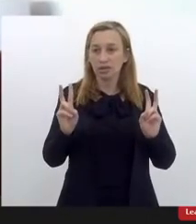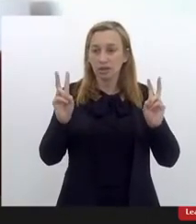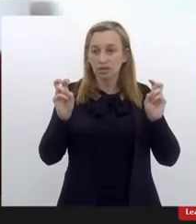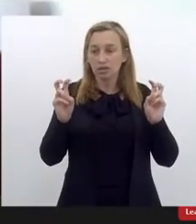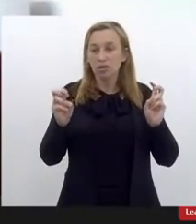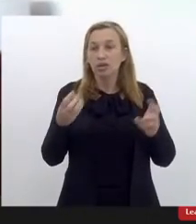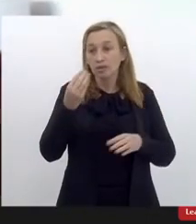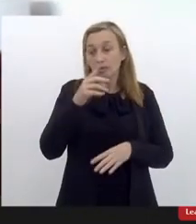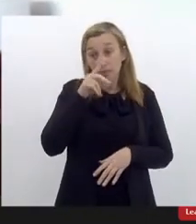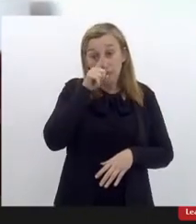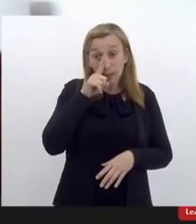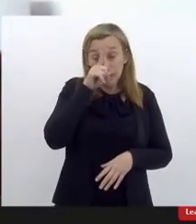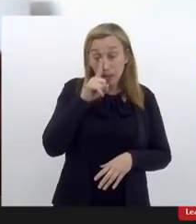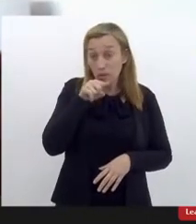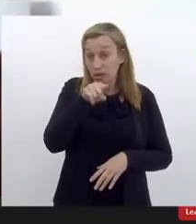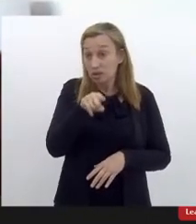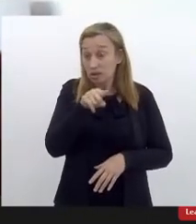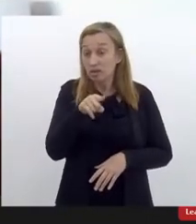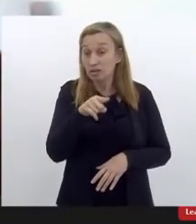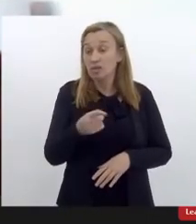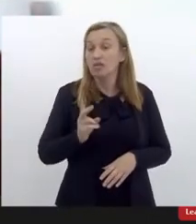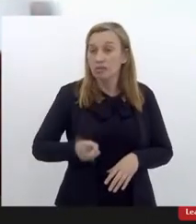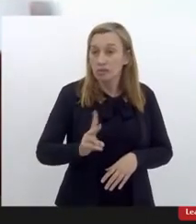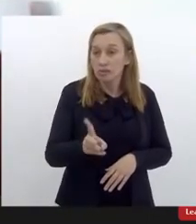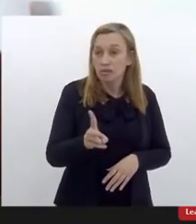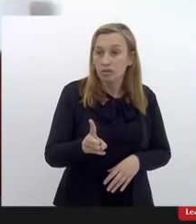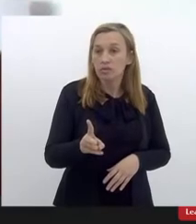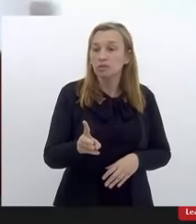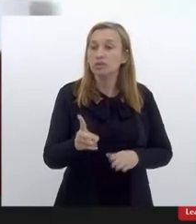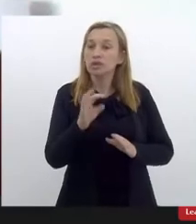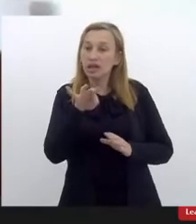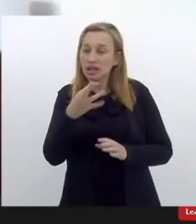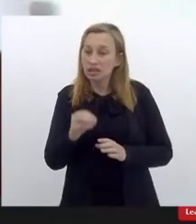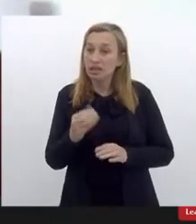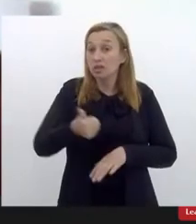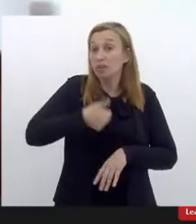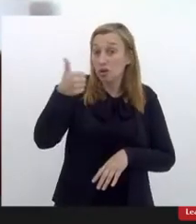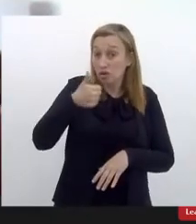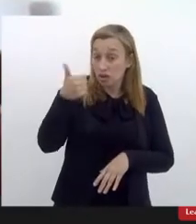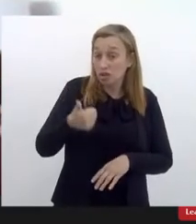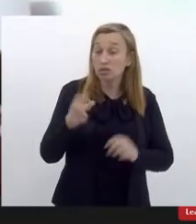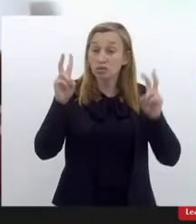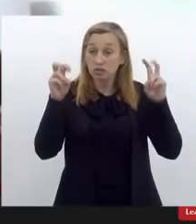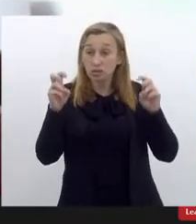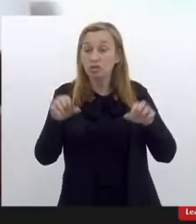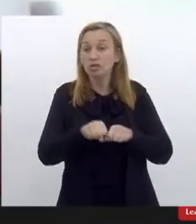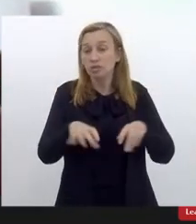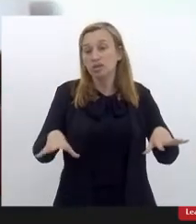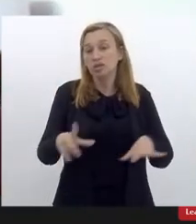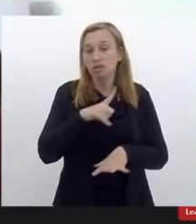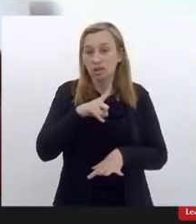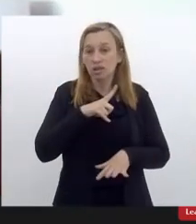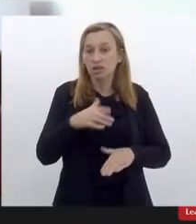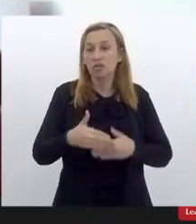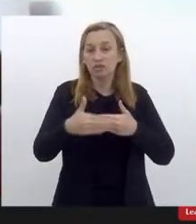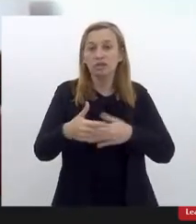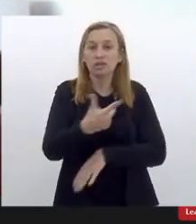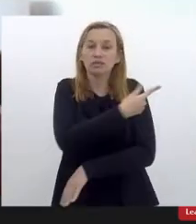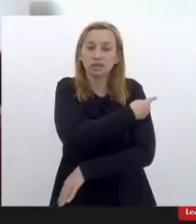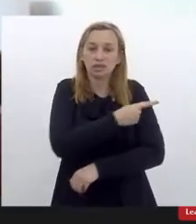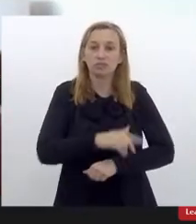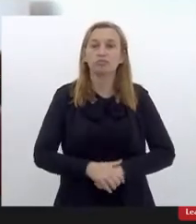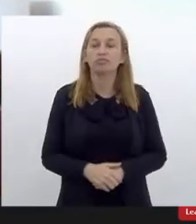em risco, aí, inclusive, a continuidade desse calendário de melhoria na situação da pandemia que a gente vem tendo com o avanço da